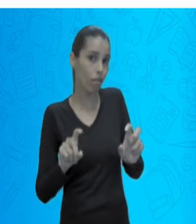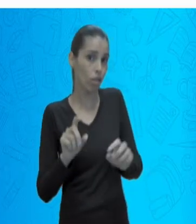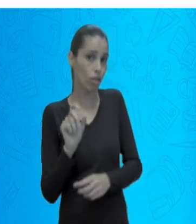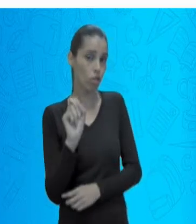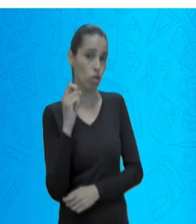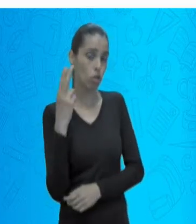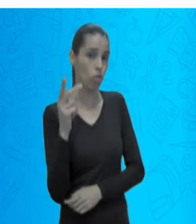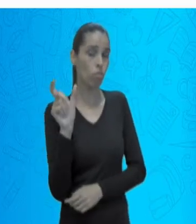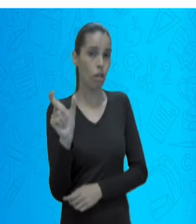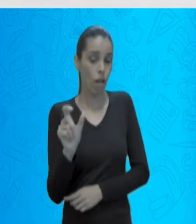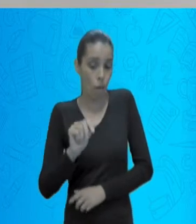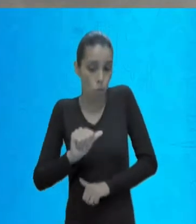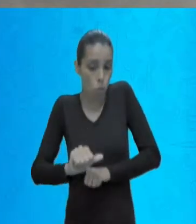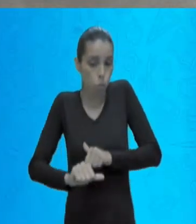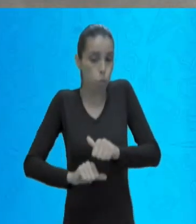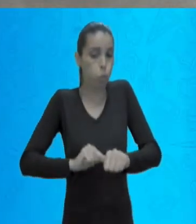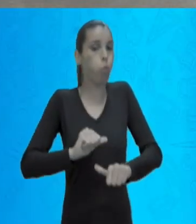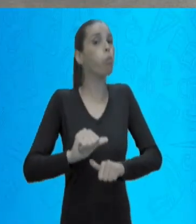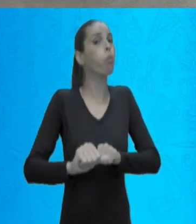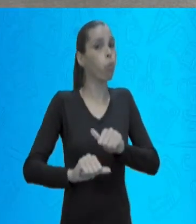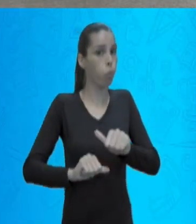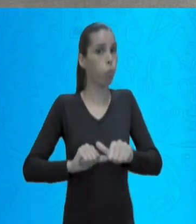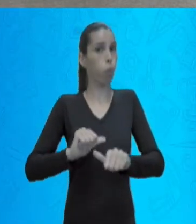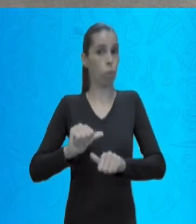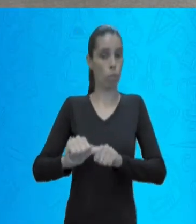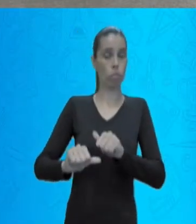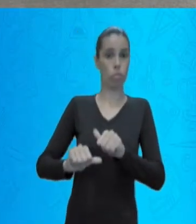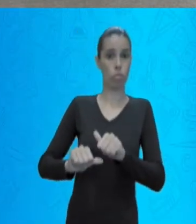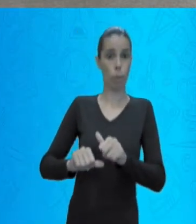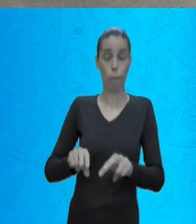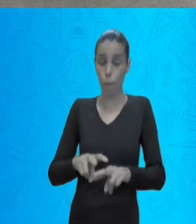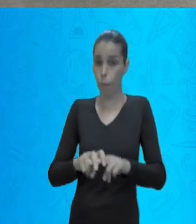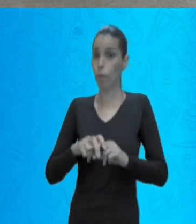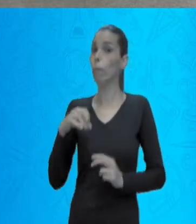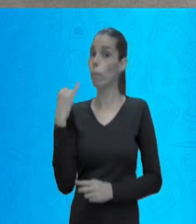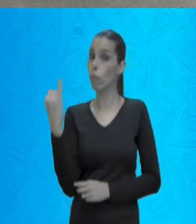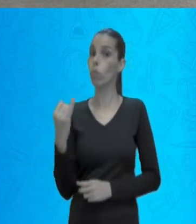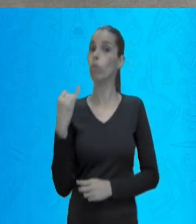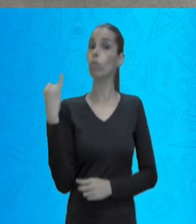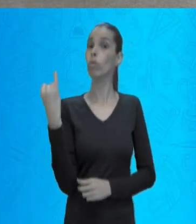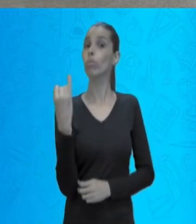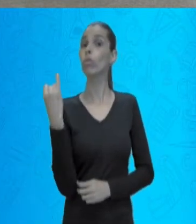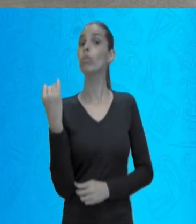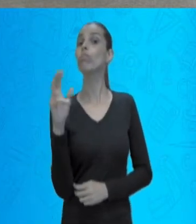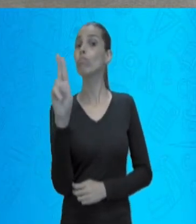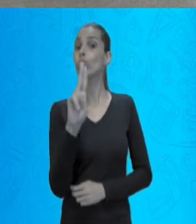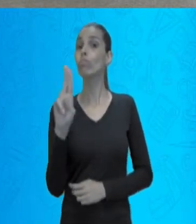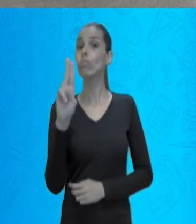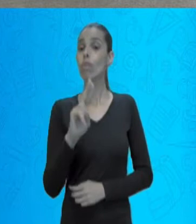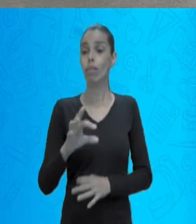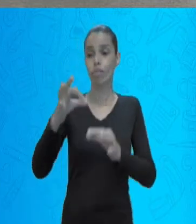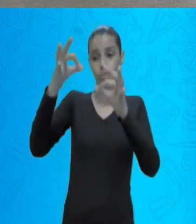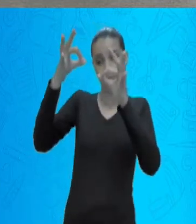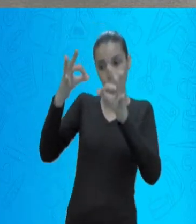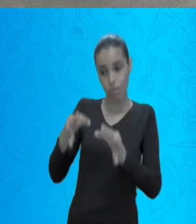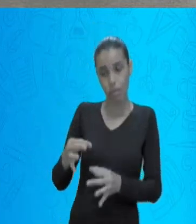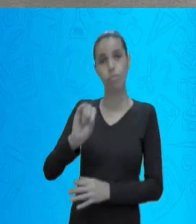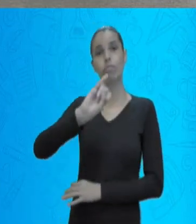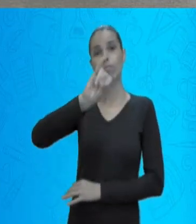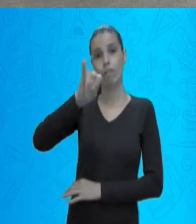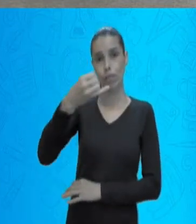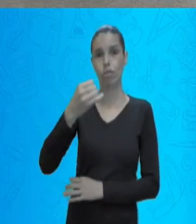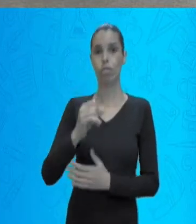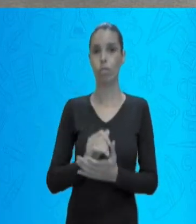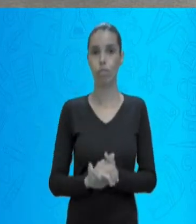utilizada de forma incorreta. A vírgula, se ela estiver em lugar que não é o correto, ela quer dizer outra